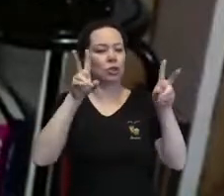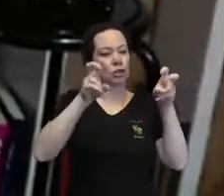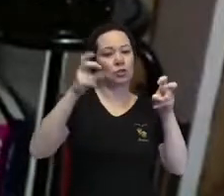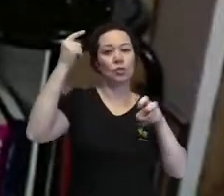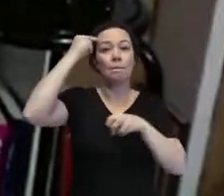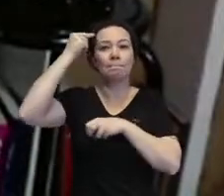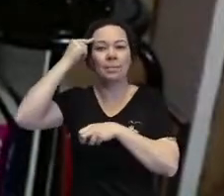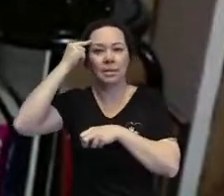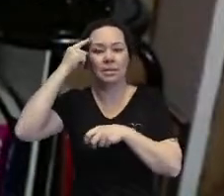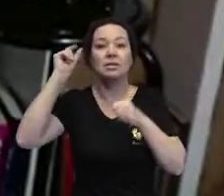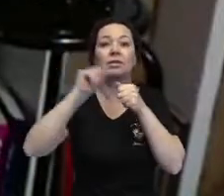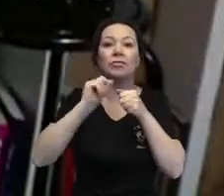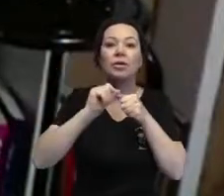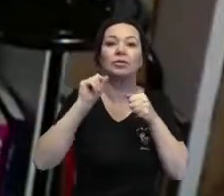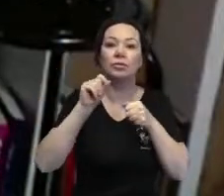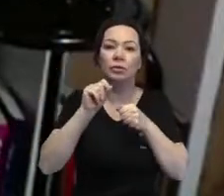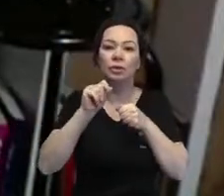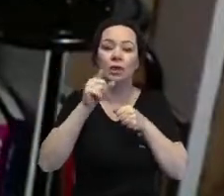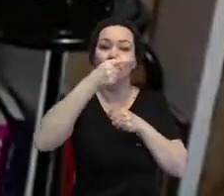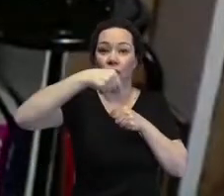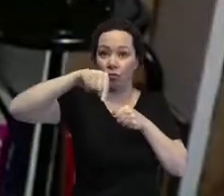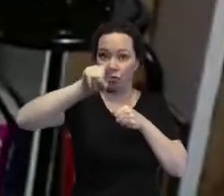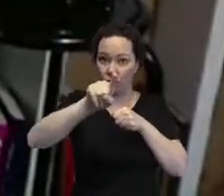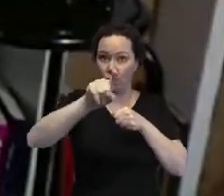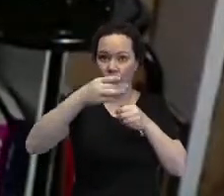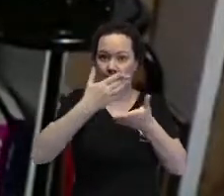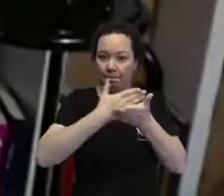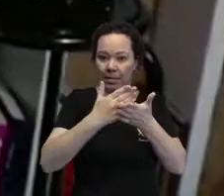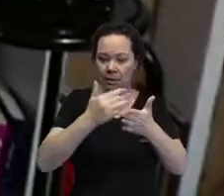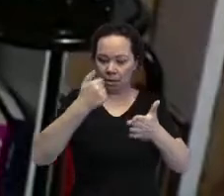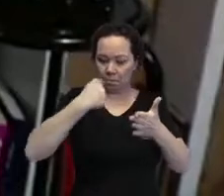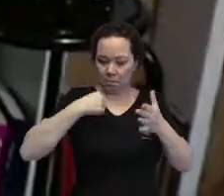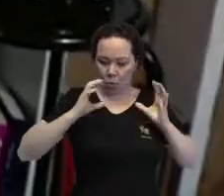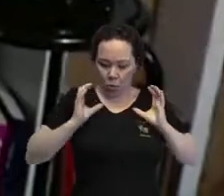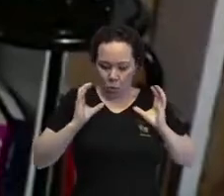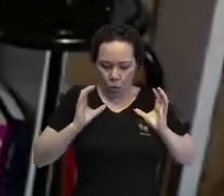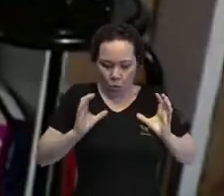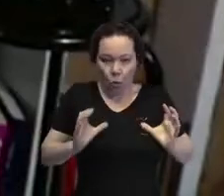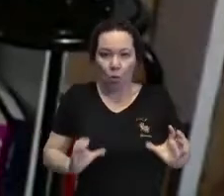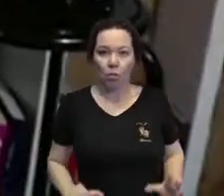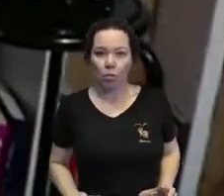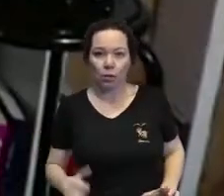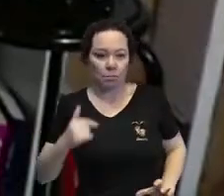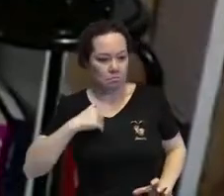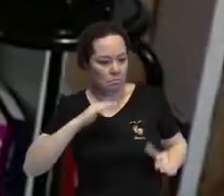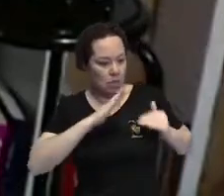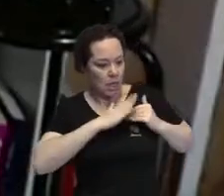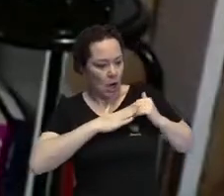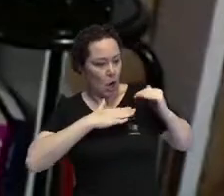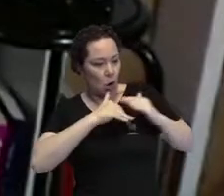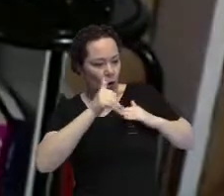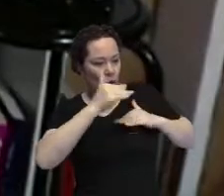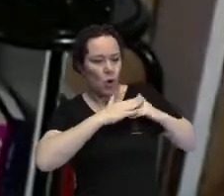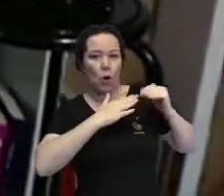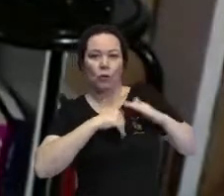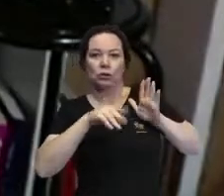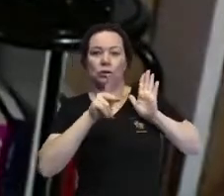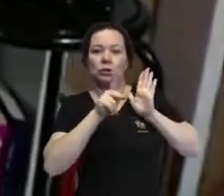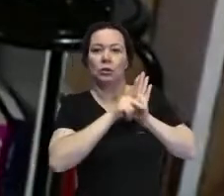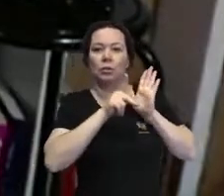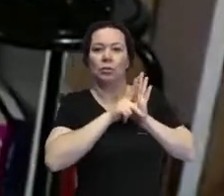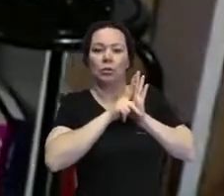uma observação séria do nosso comportamento, da nossa construção. E a partir